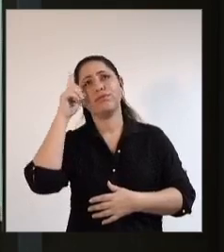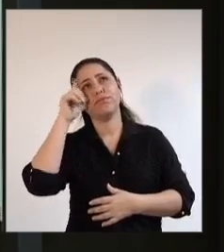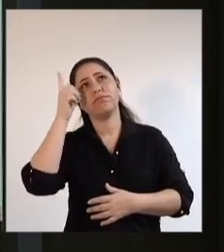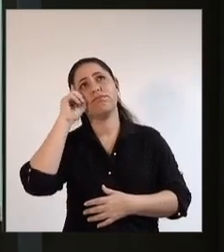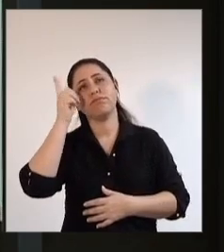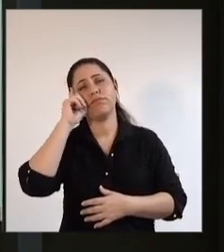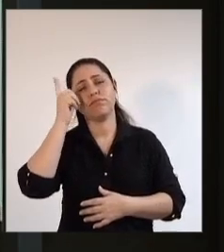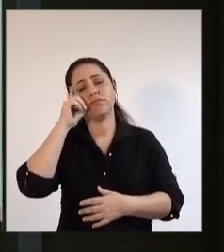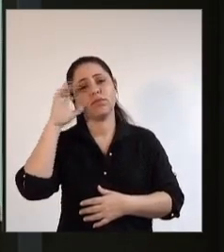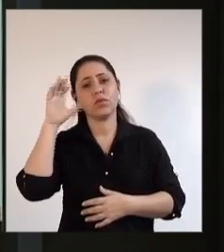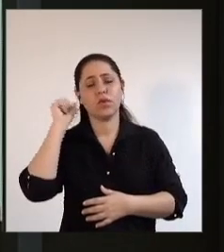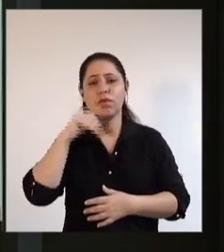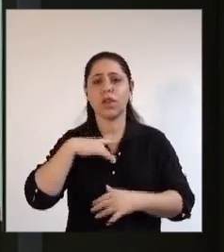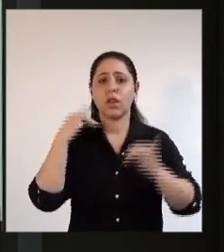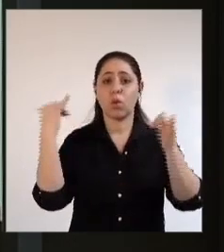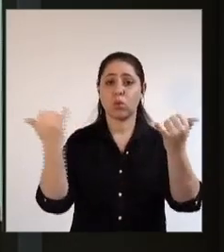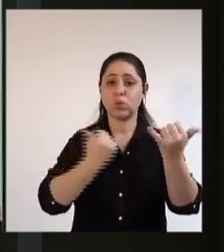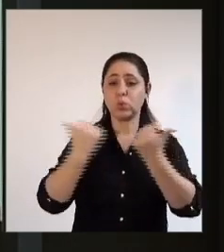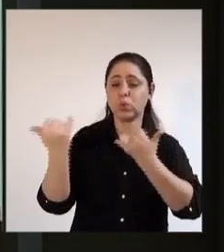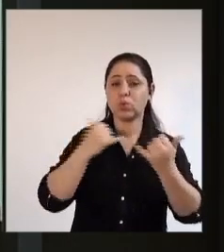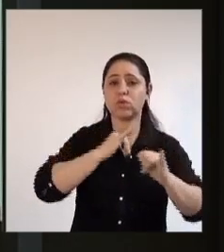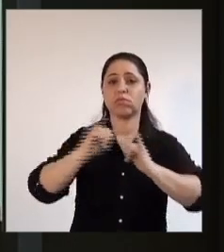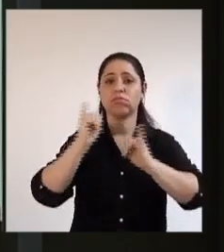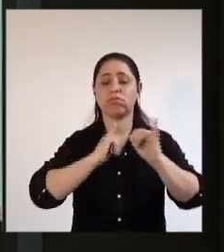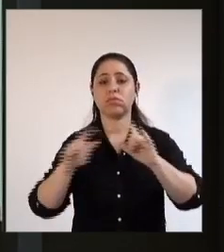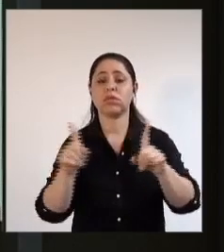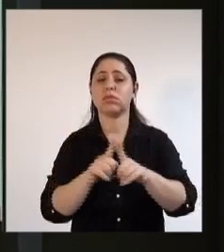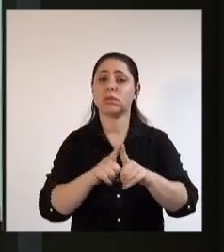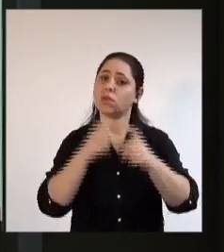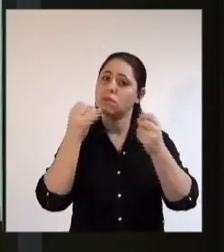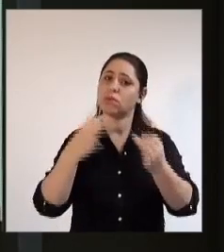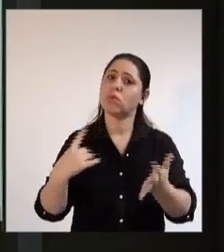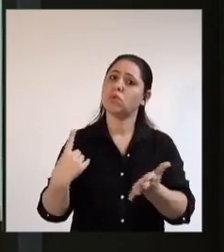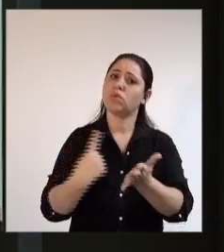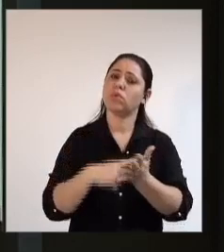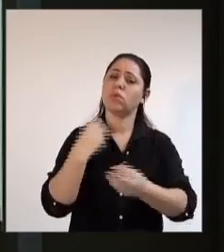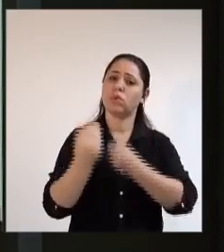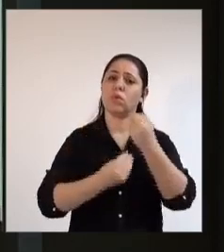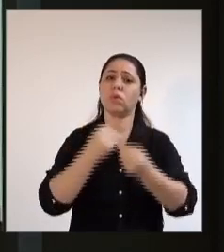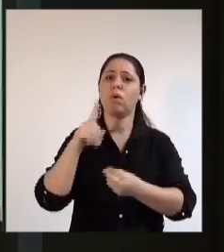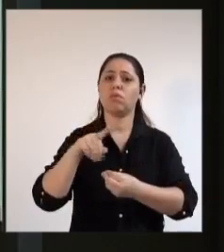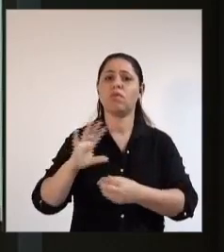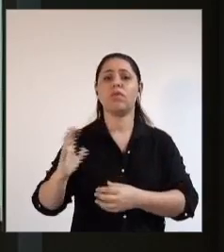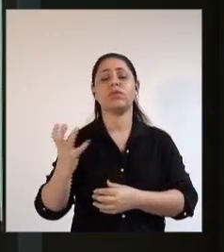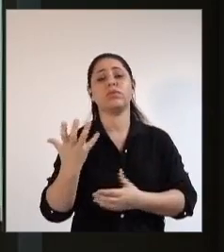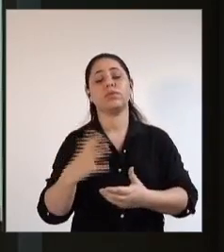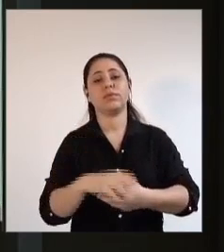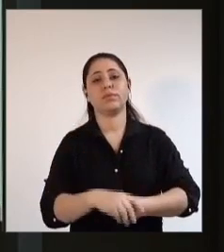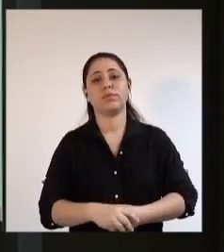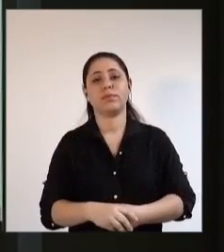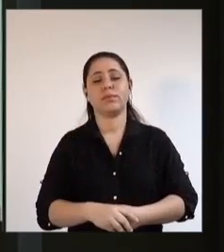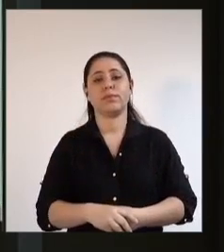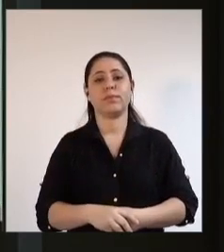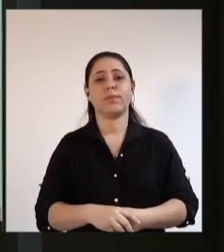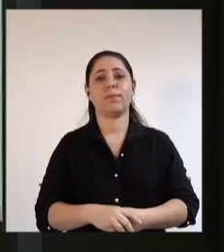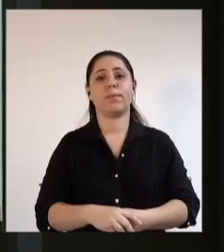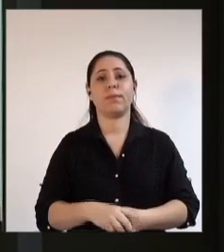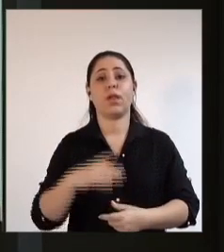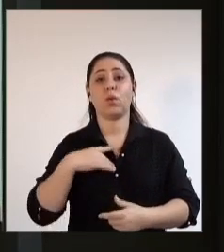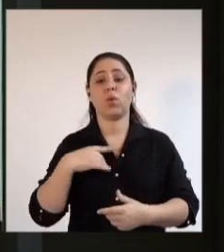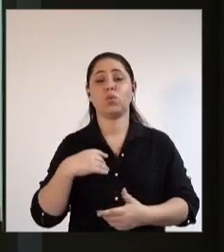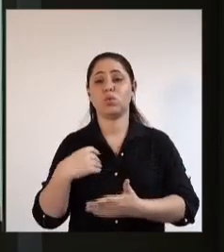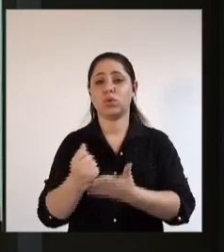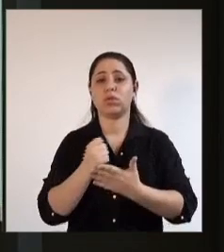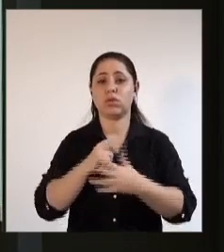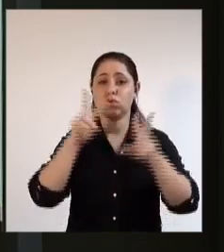nas rádios que a gente ouve falando de notícias tá falando desses acordos e como isso vai acontecer eu trago o traga unidade de conservação